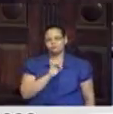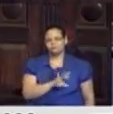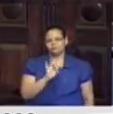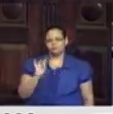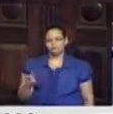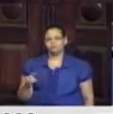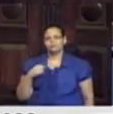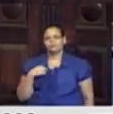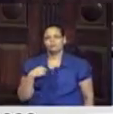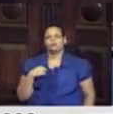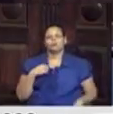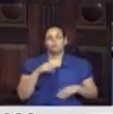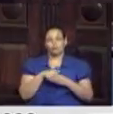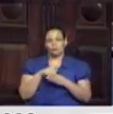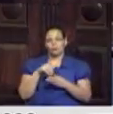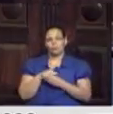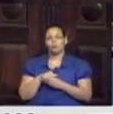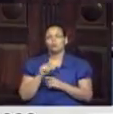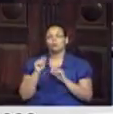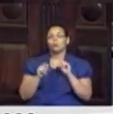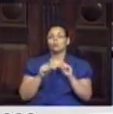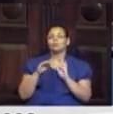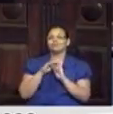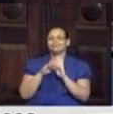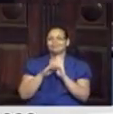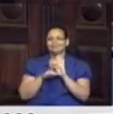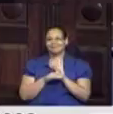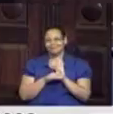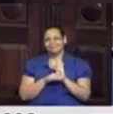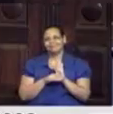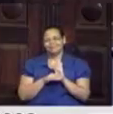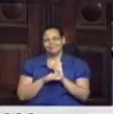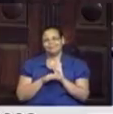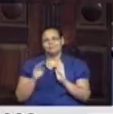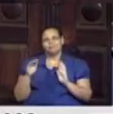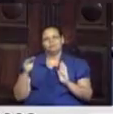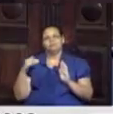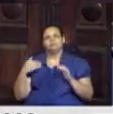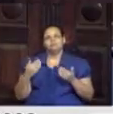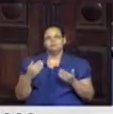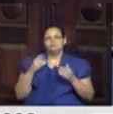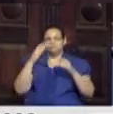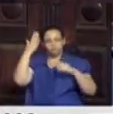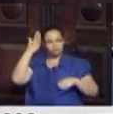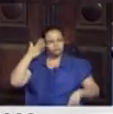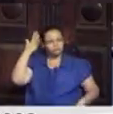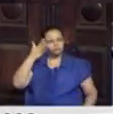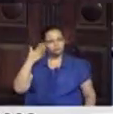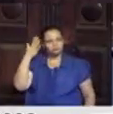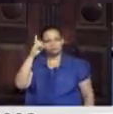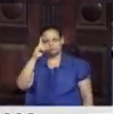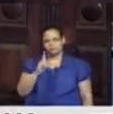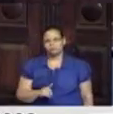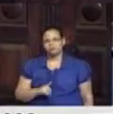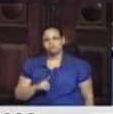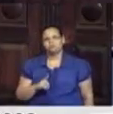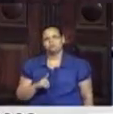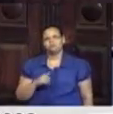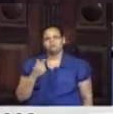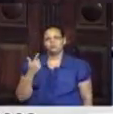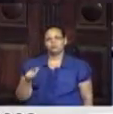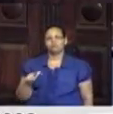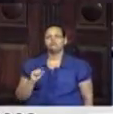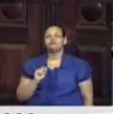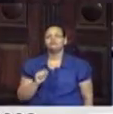posições, nossos votos, em que medida, por um lado, discursamos sobre direitos e, por